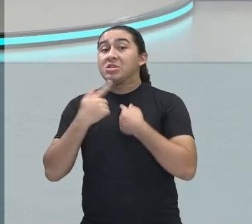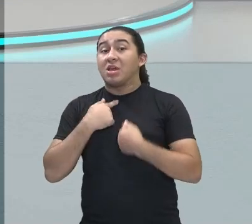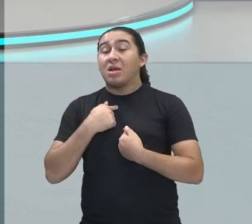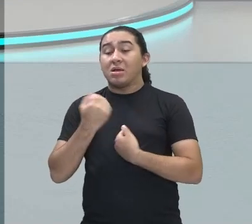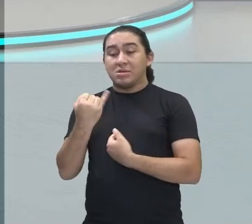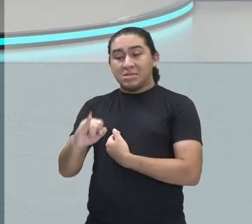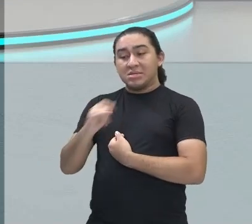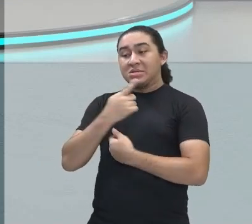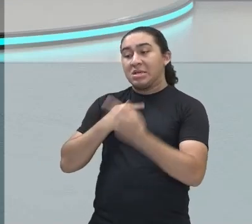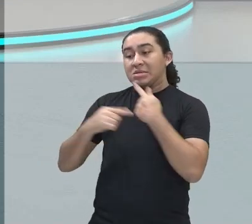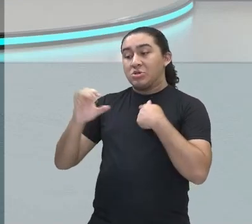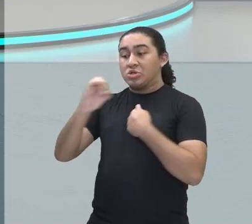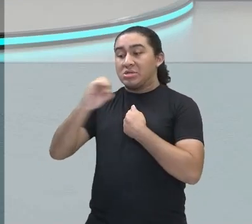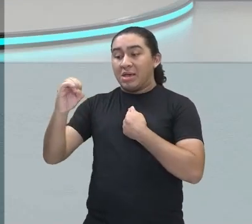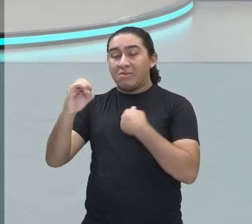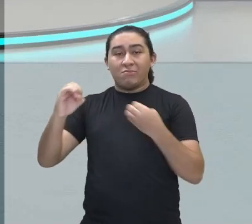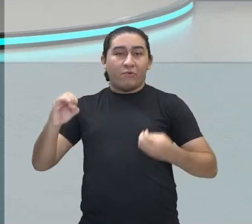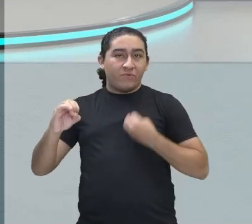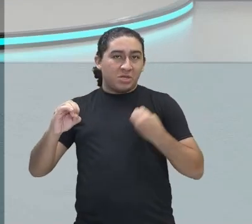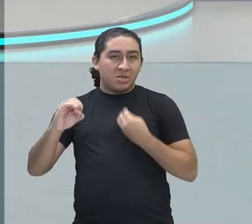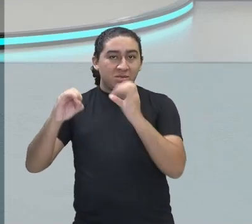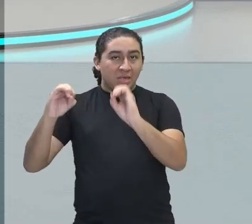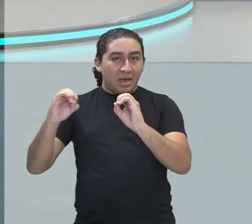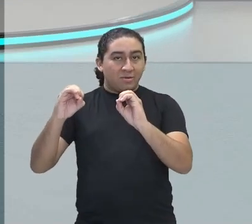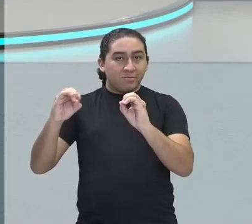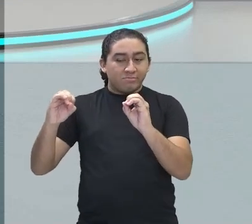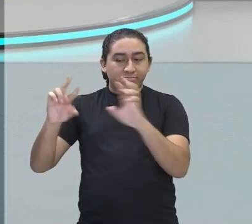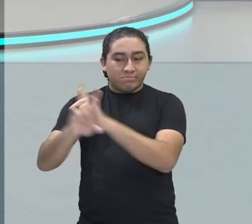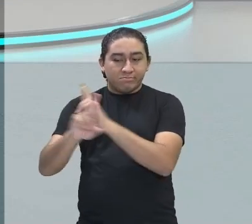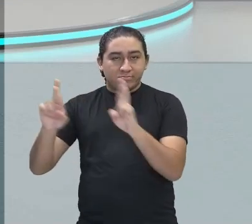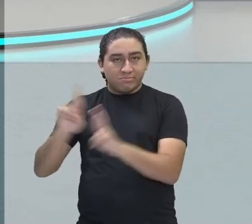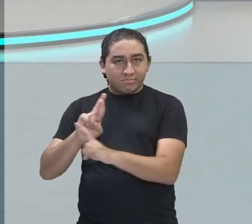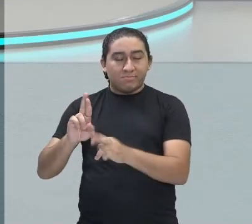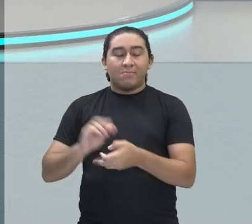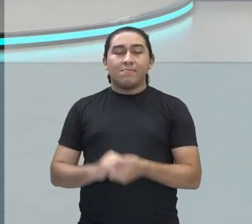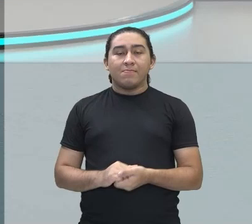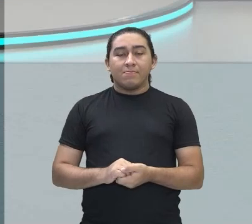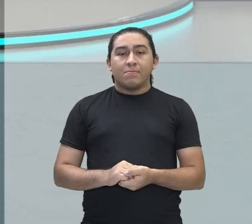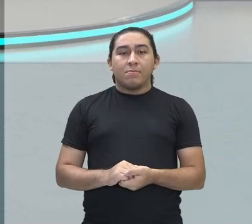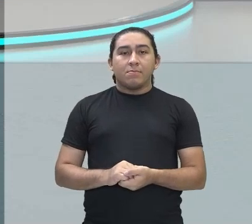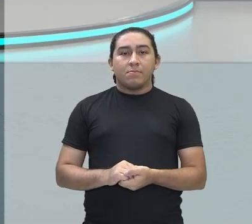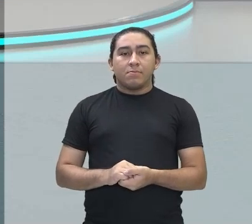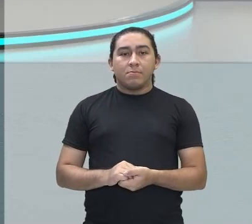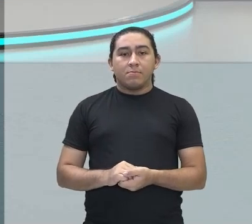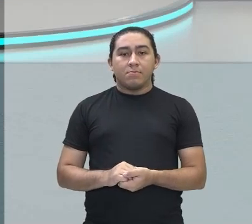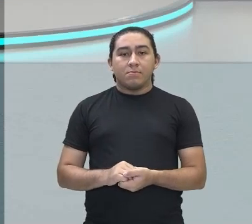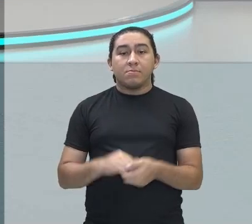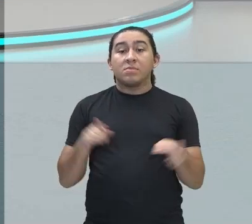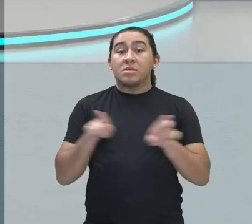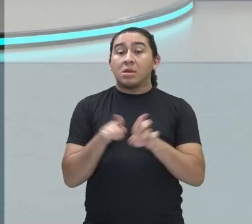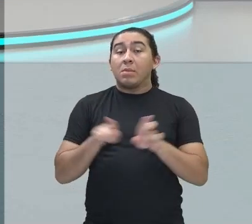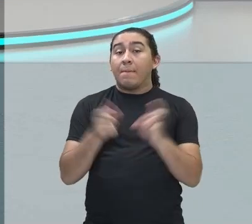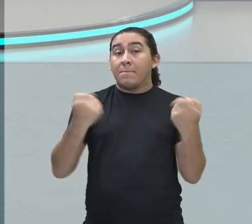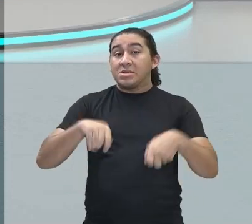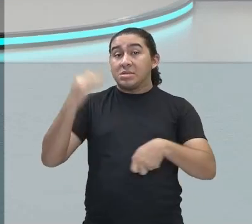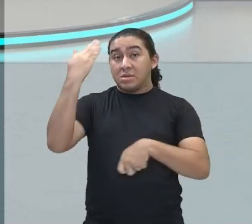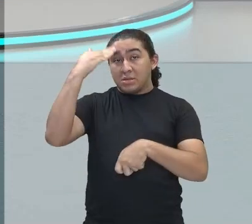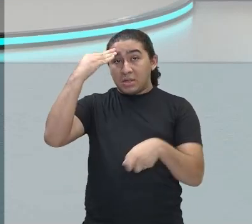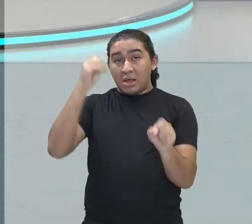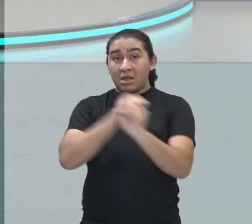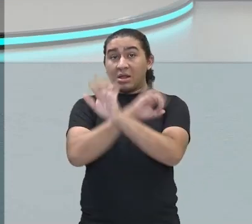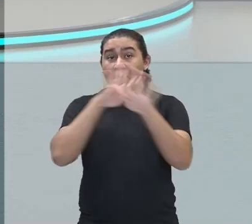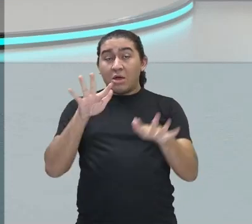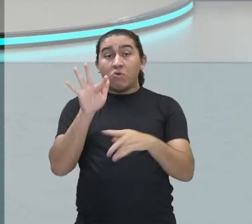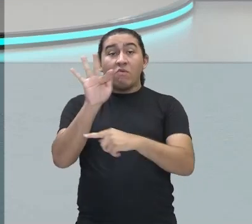desejo não há vida, né? Então, vemos aí. E, finalmente, devemos apontar o rigor formal